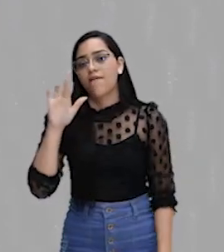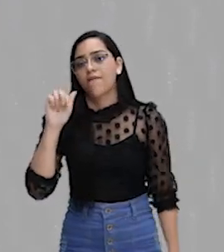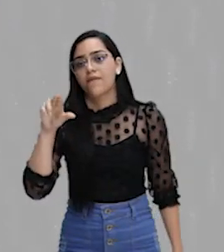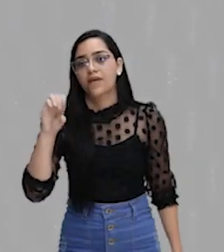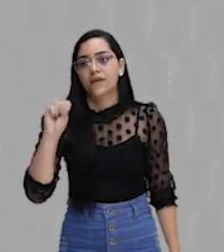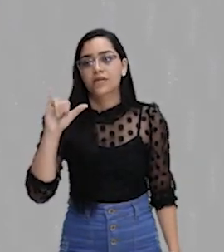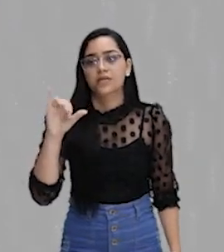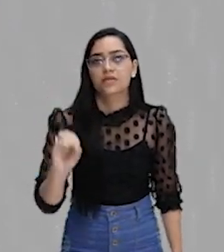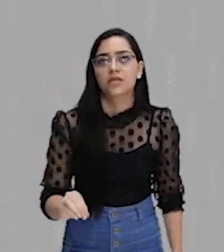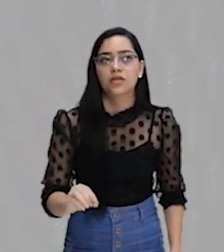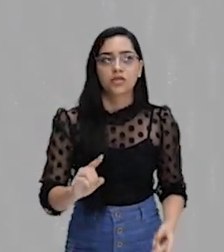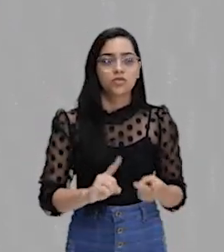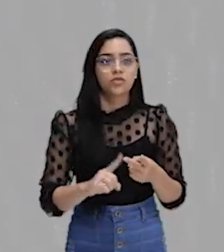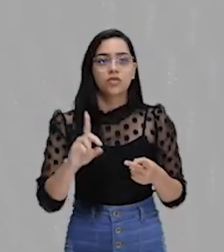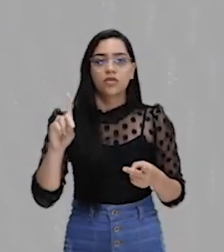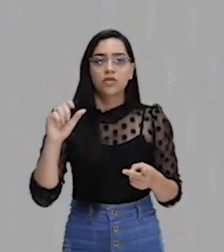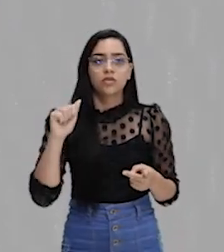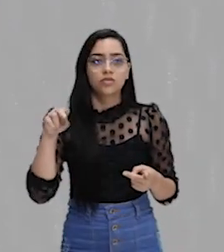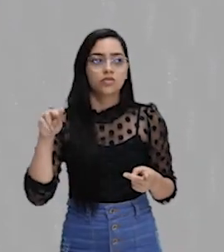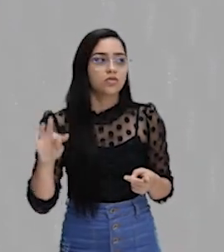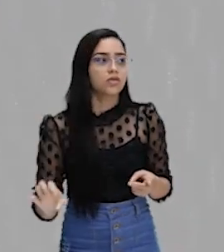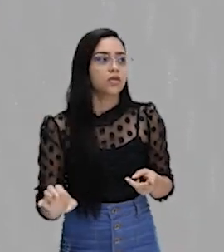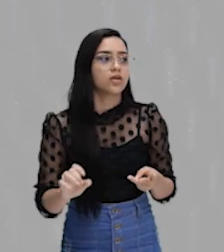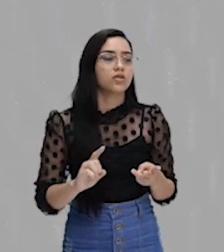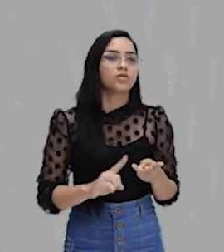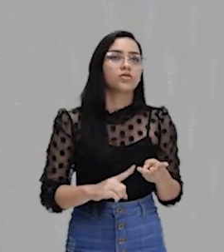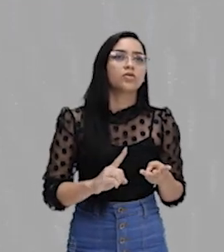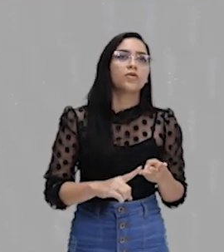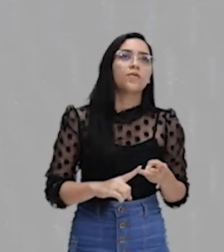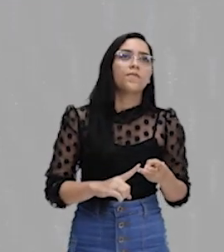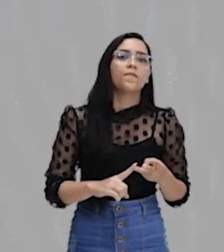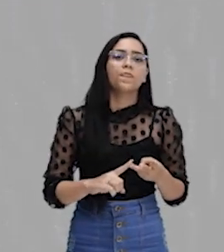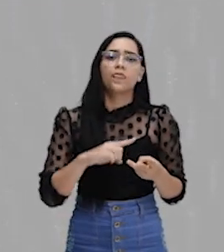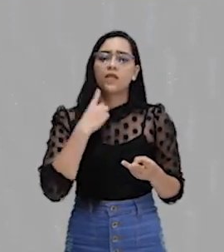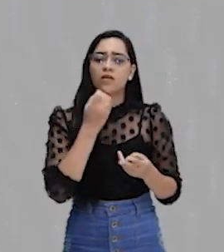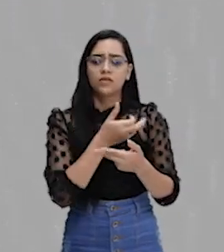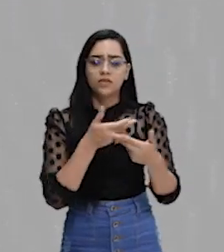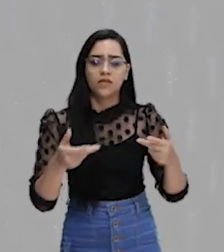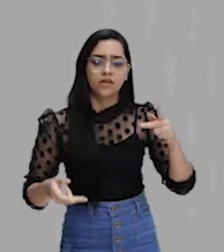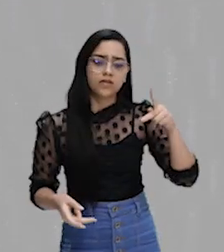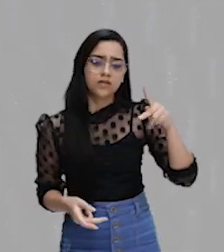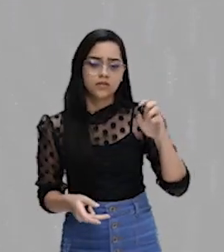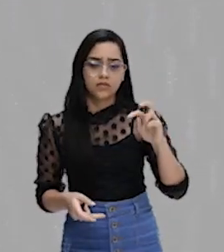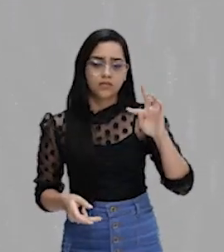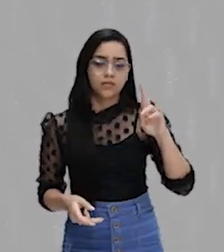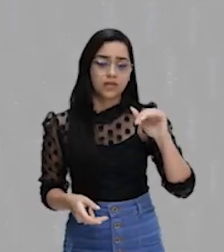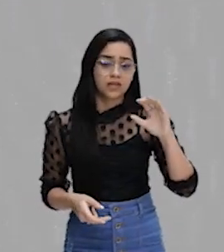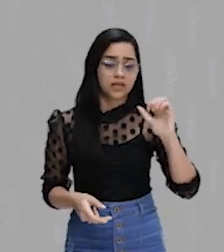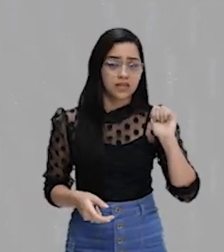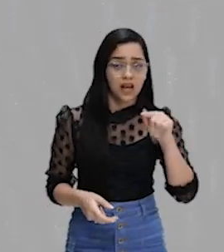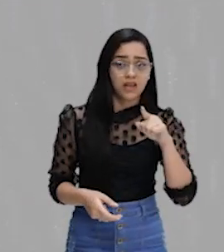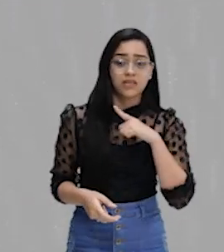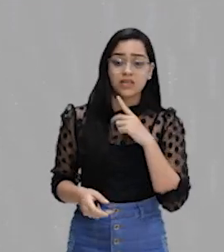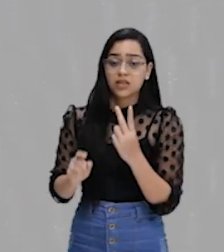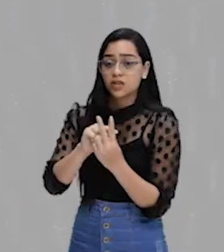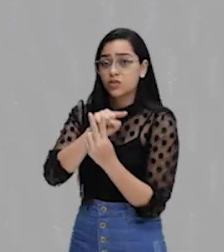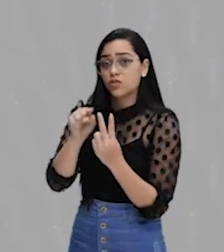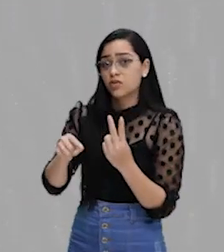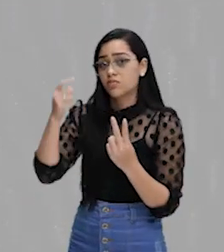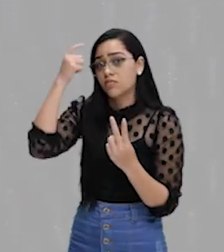Petrarca, você fala de Dante Alighieri, né? Então, falando de Petrarca e de Alighieri, você tem dois